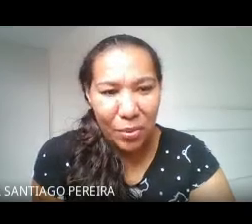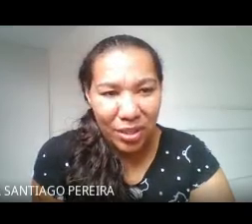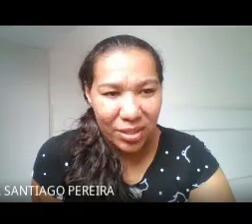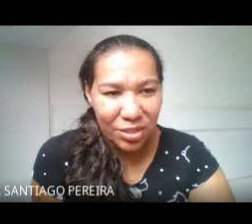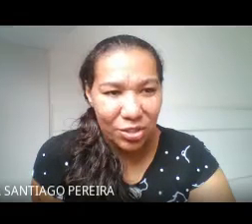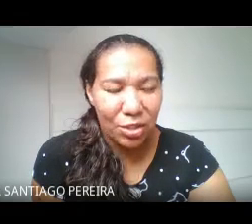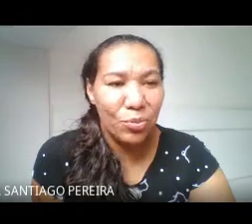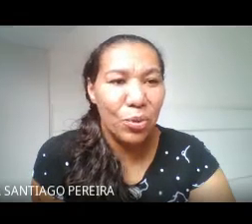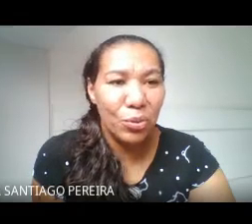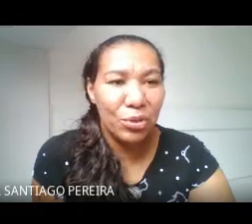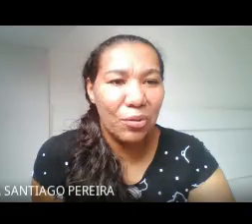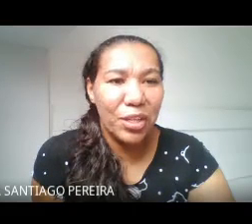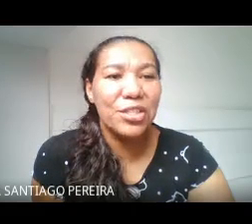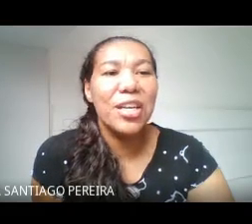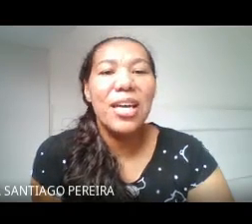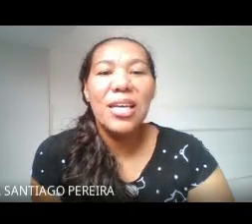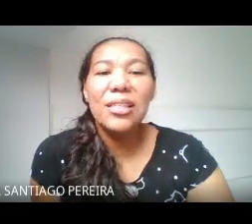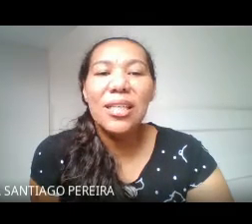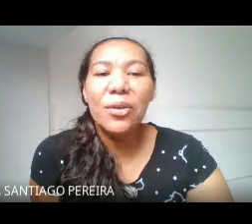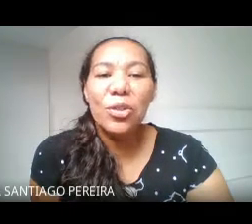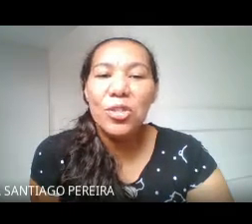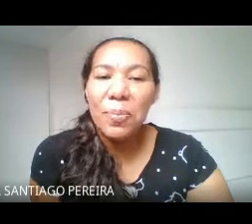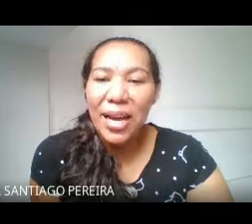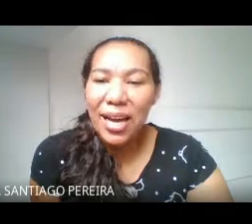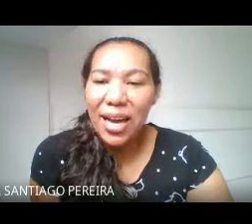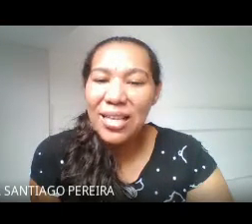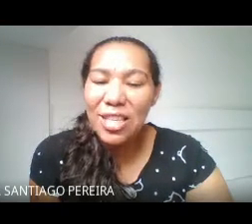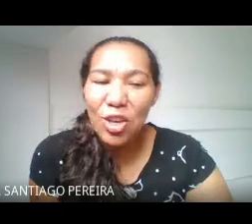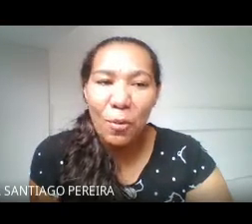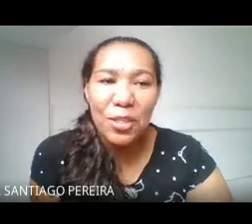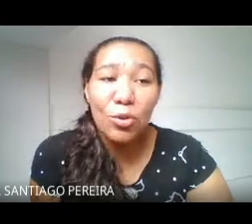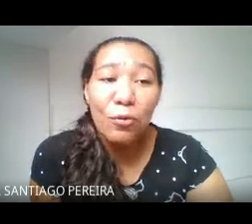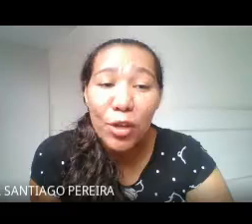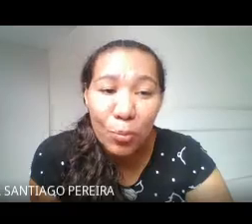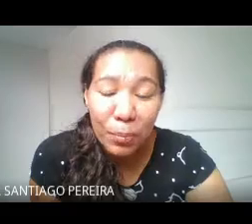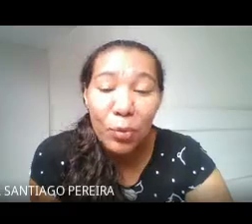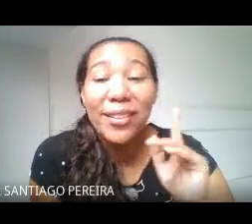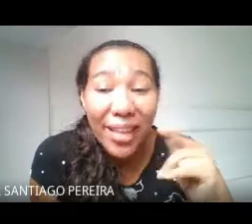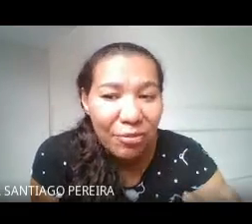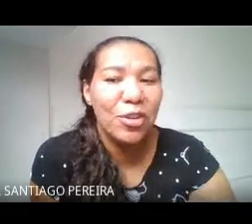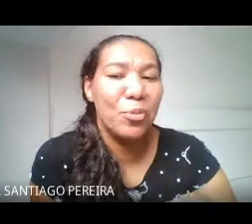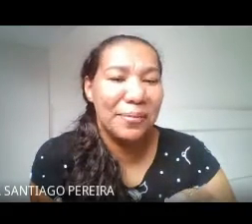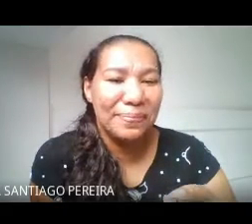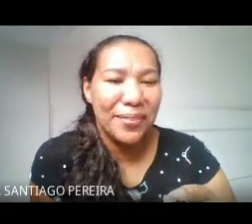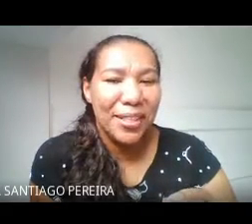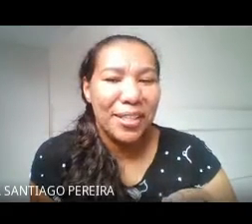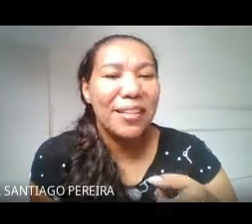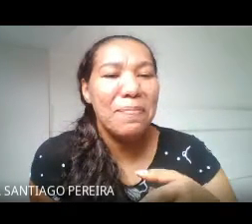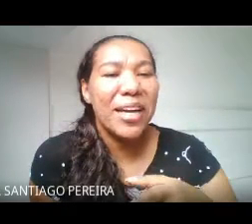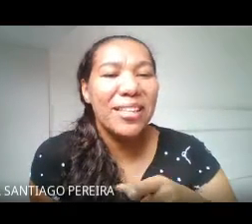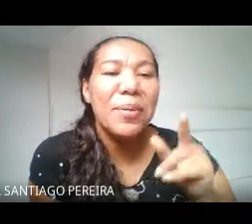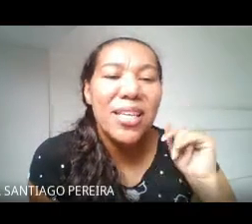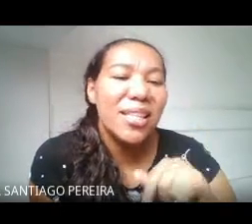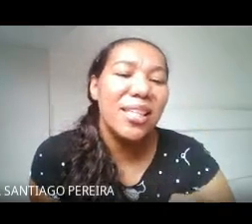que a maioria não assistiu, um ou outro talvez. Então eu trouxe para cá a sinopse do filme, porque tem filme,